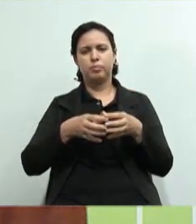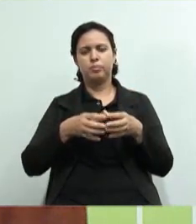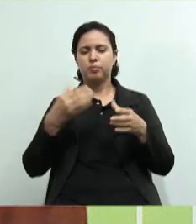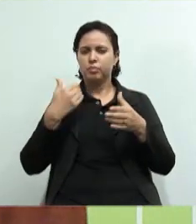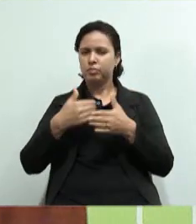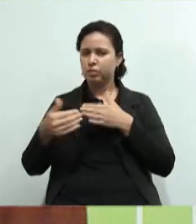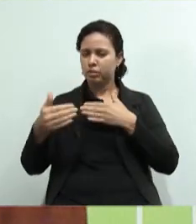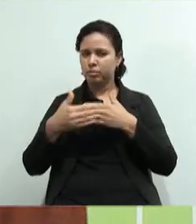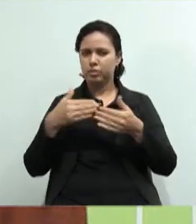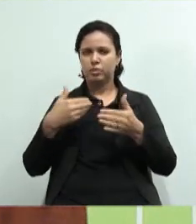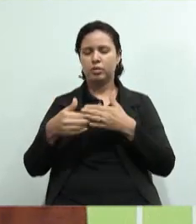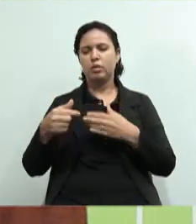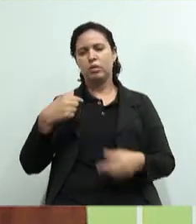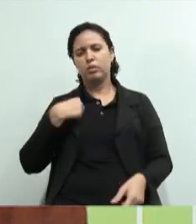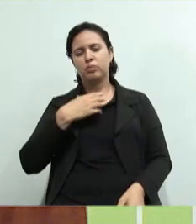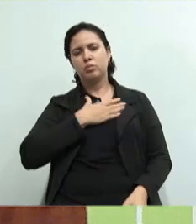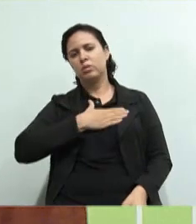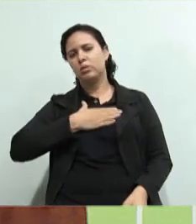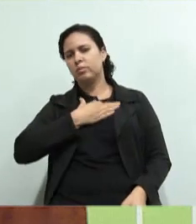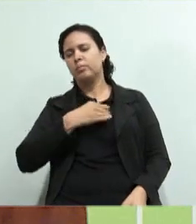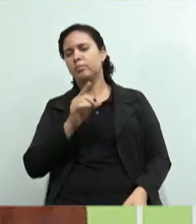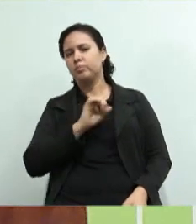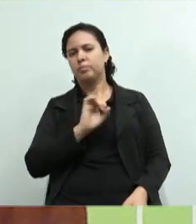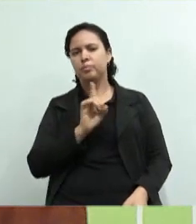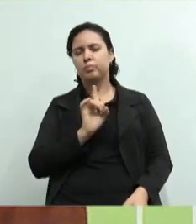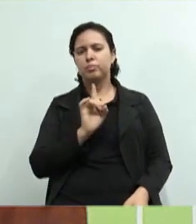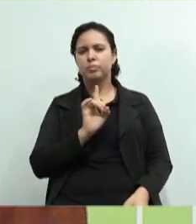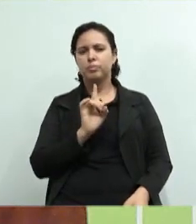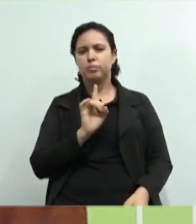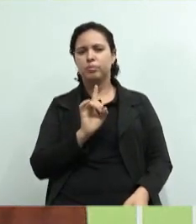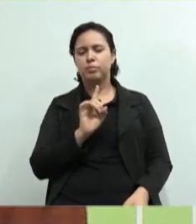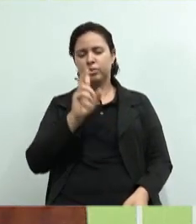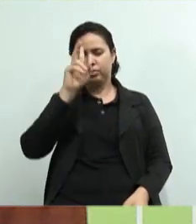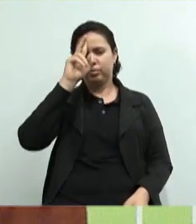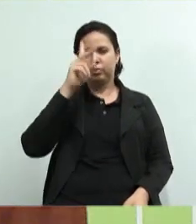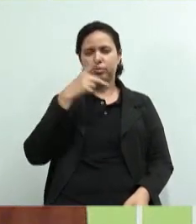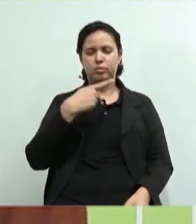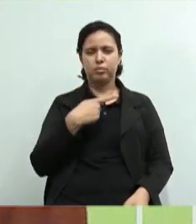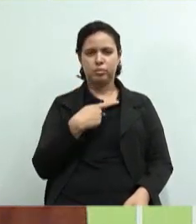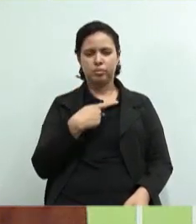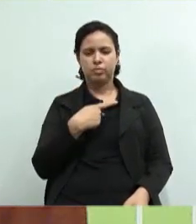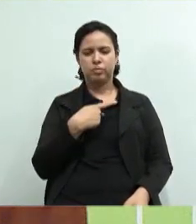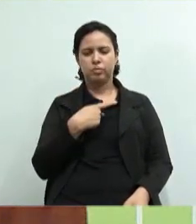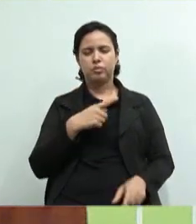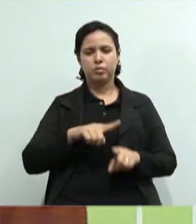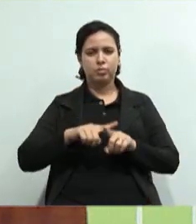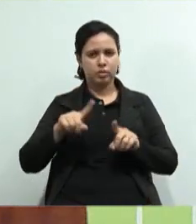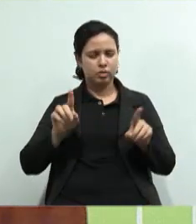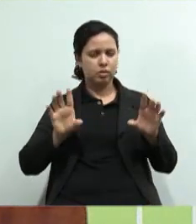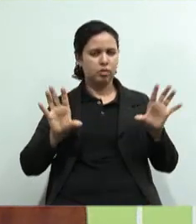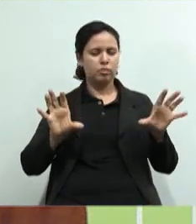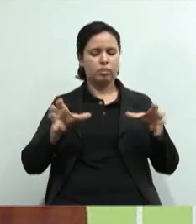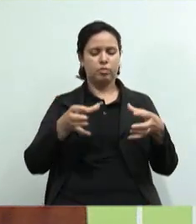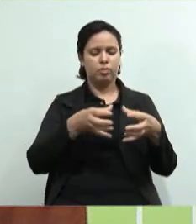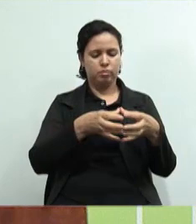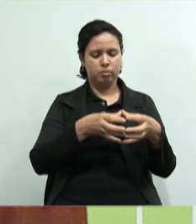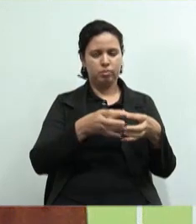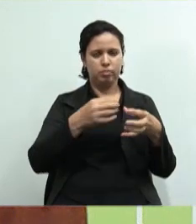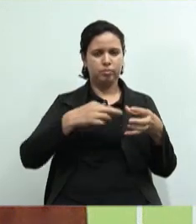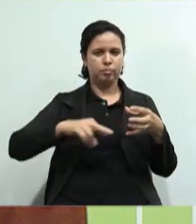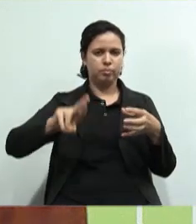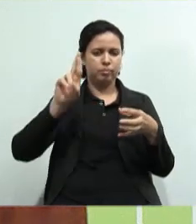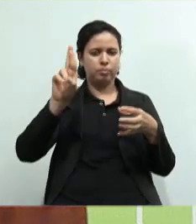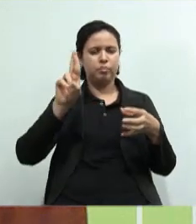esses acordos não me satisfaçam eu individualmente, separadamente, mas vai satisfazer